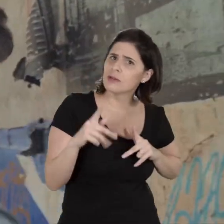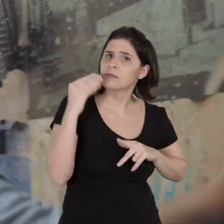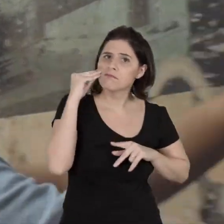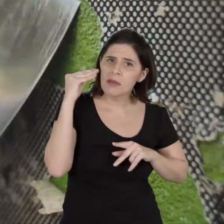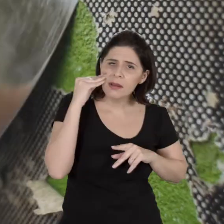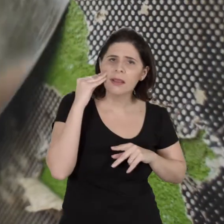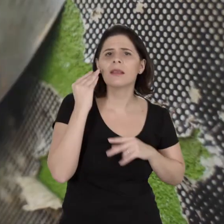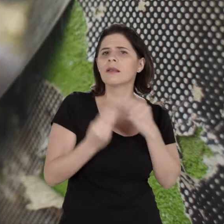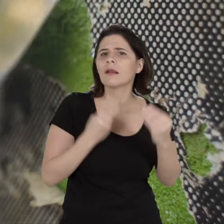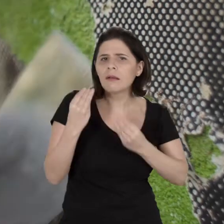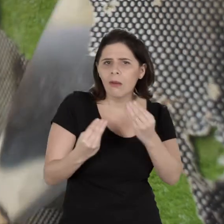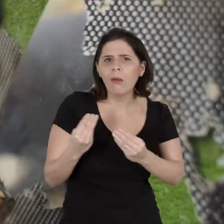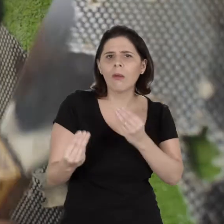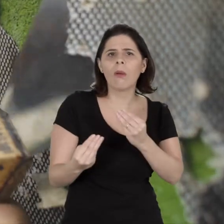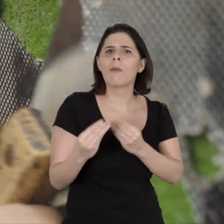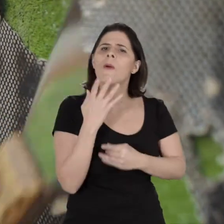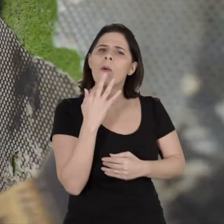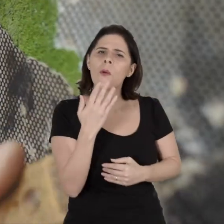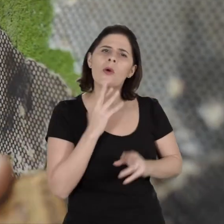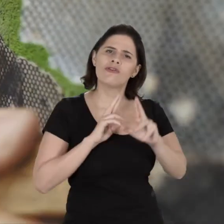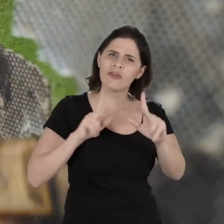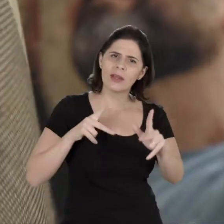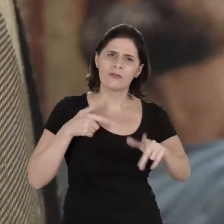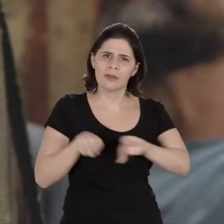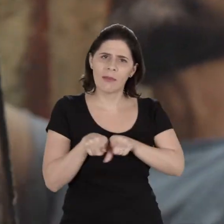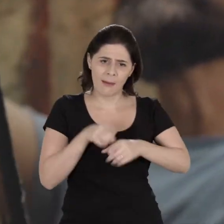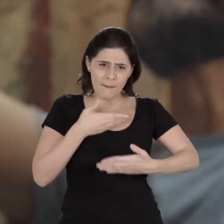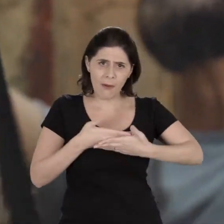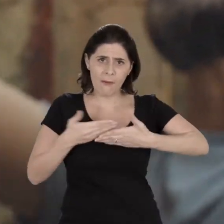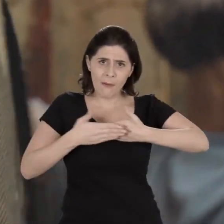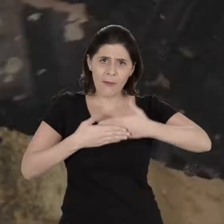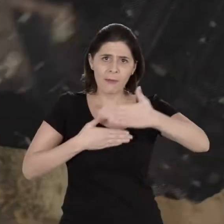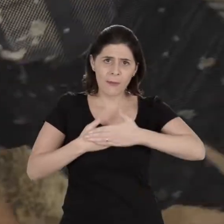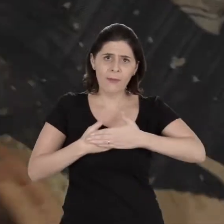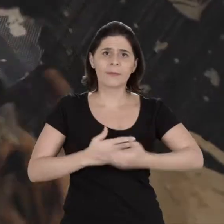experiências com relação ao tipo de cor também, sobreposições.